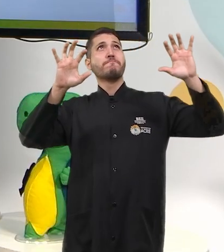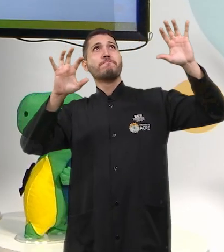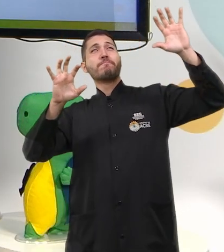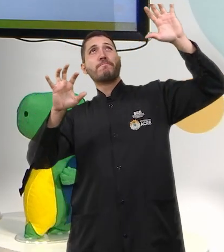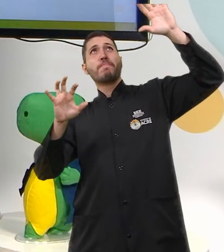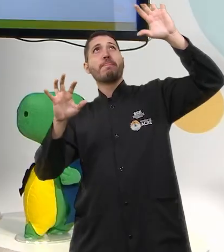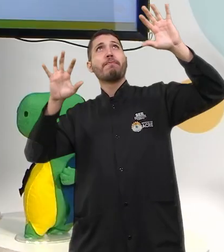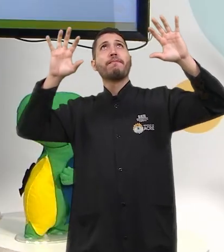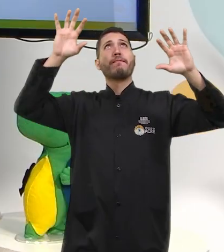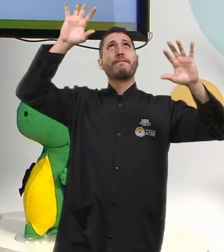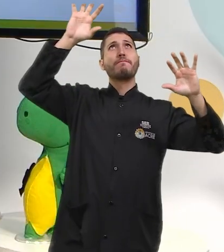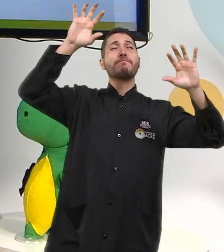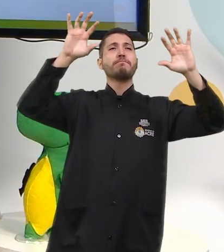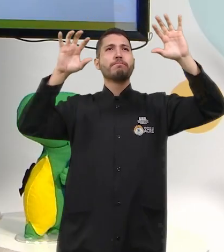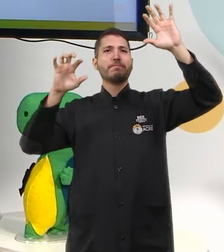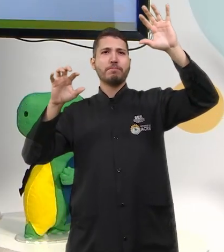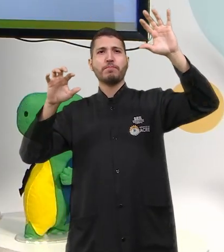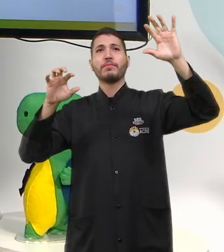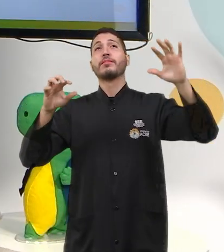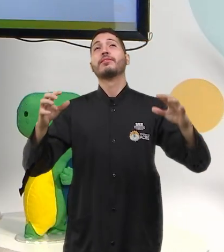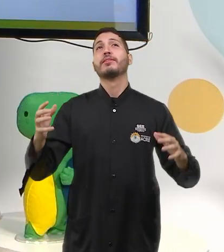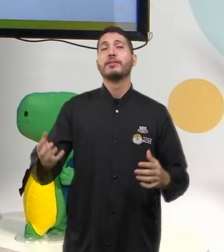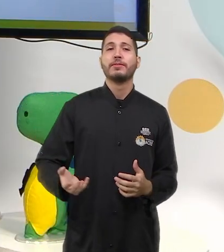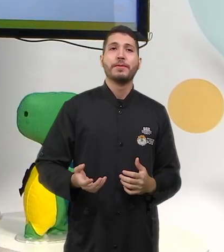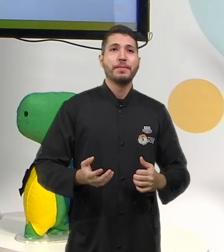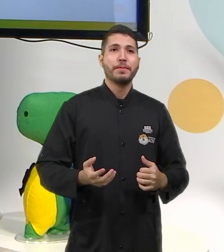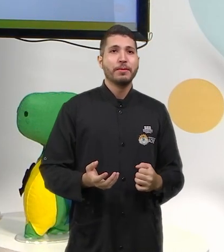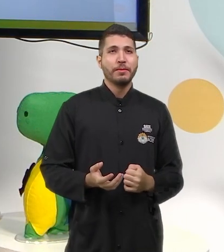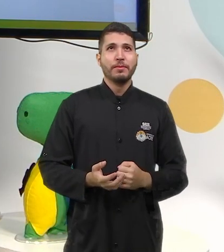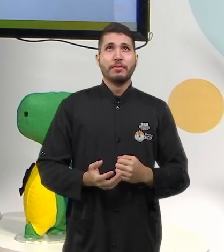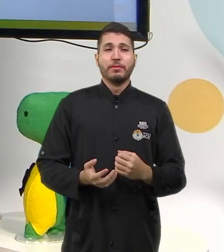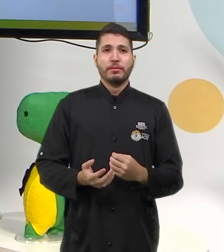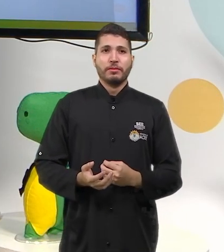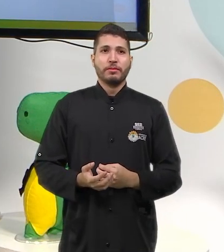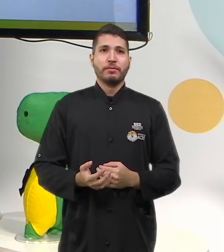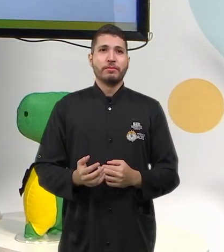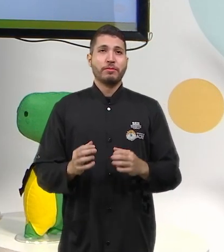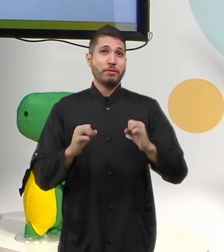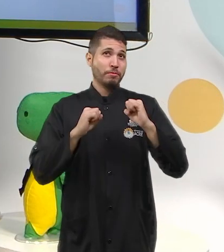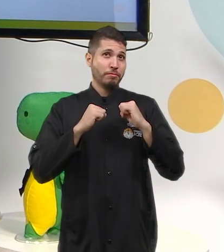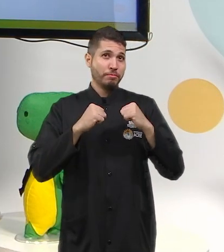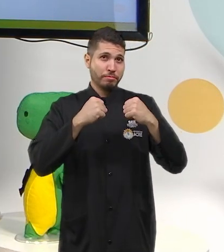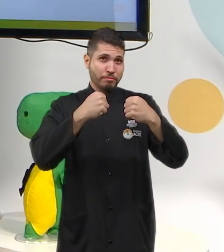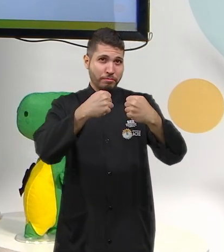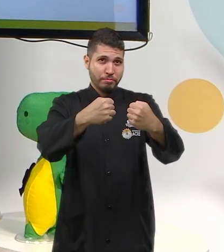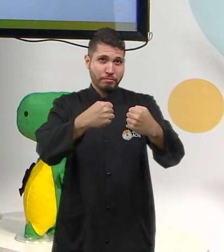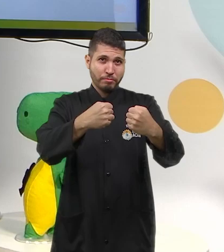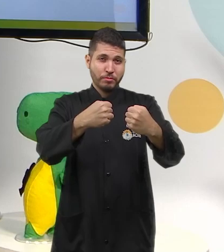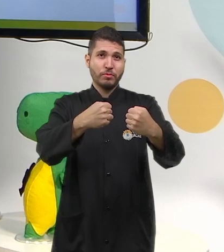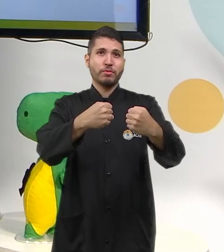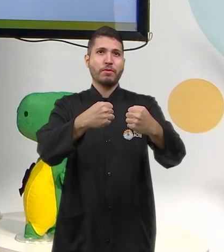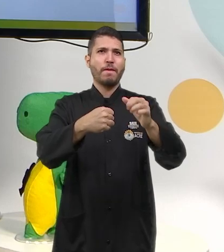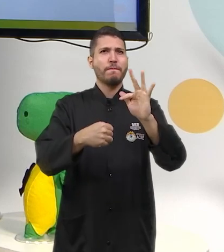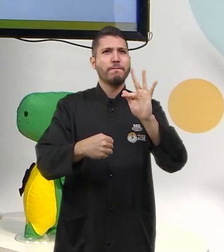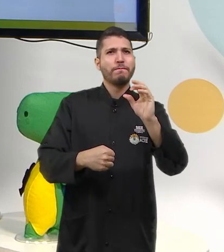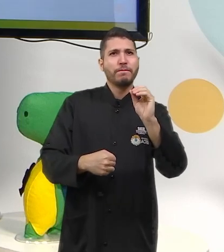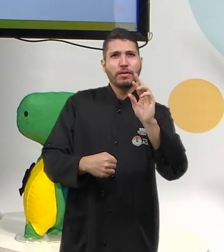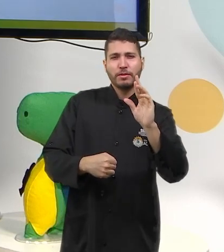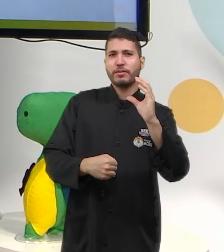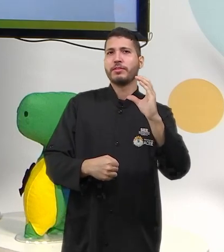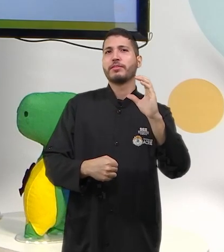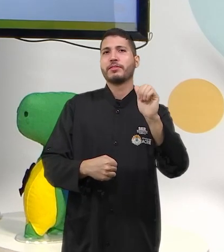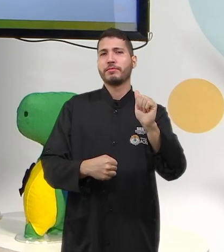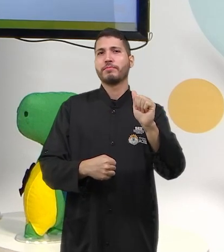física, elas também vão estar presentes, mas vai ser uma resistência de força resistida, né? A força que eu